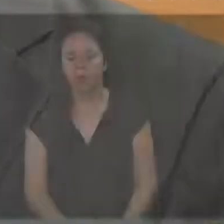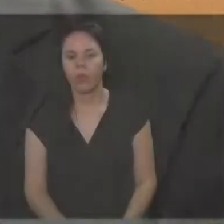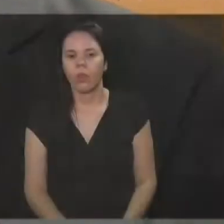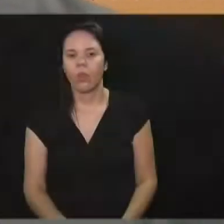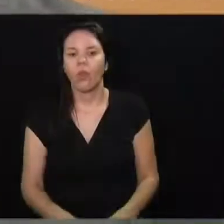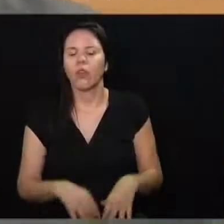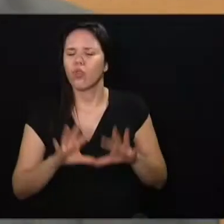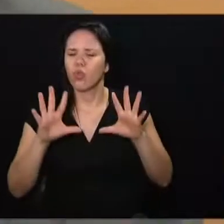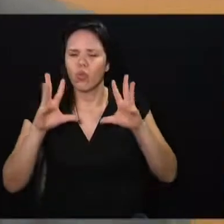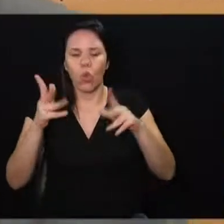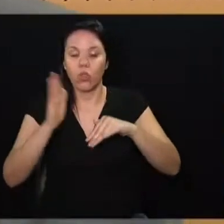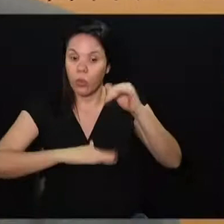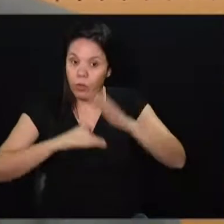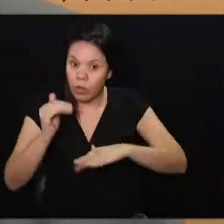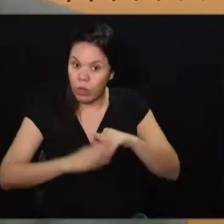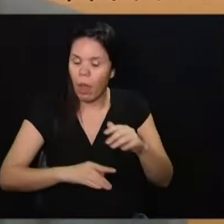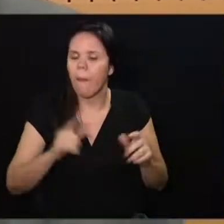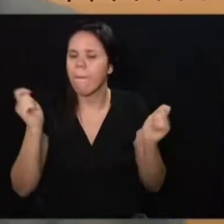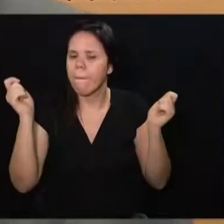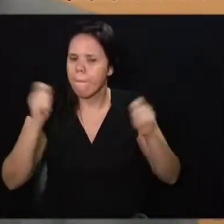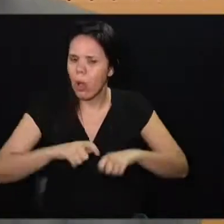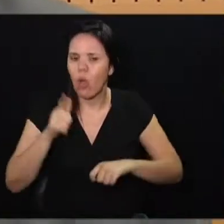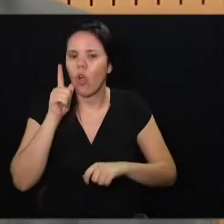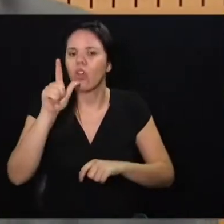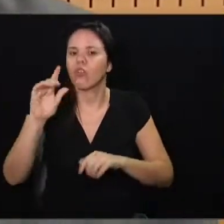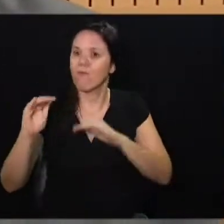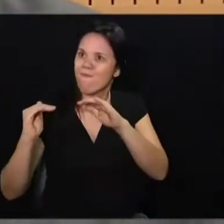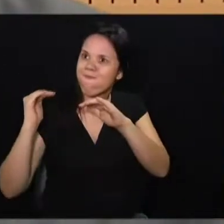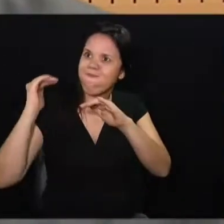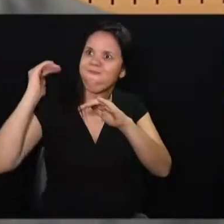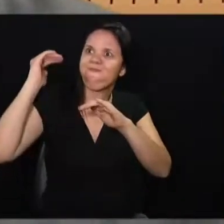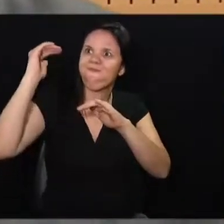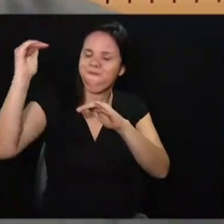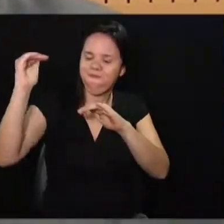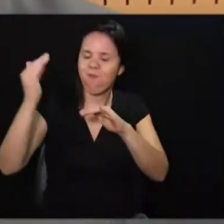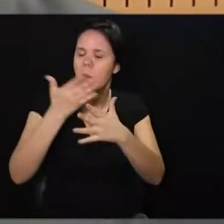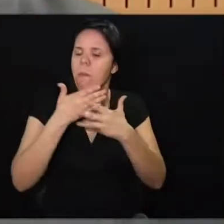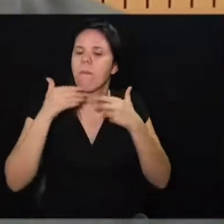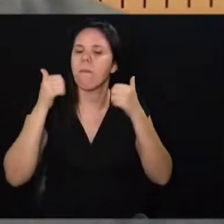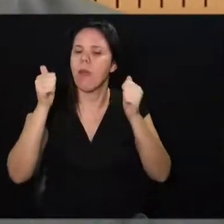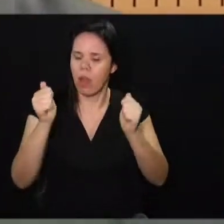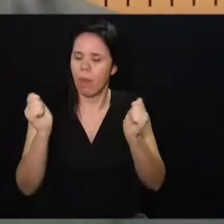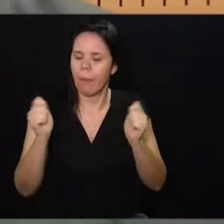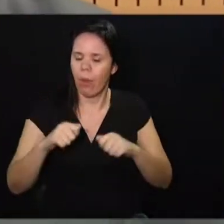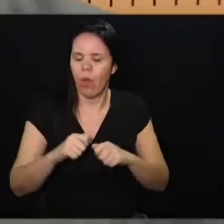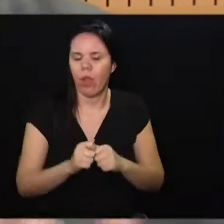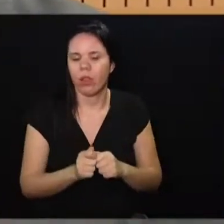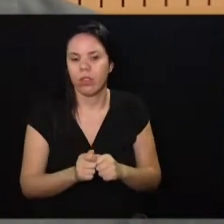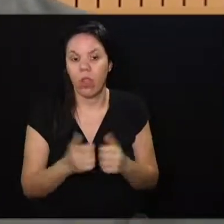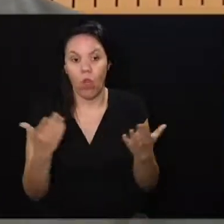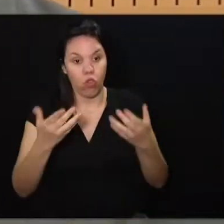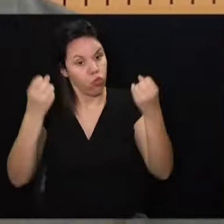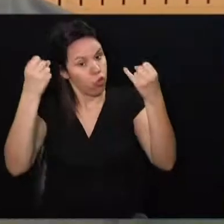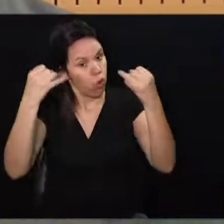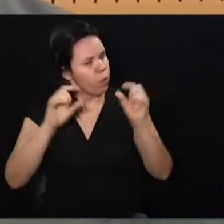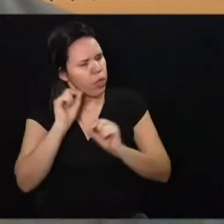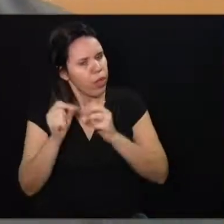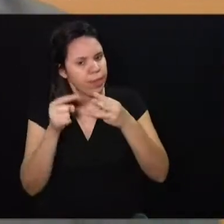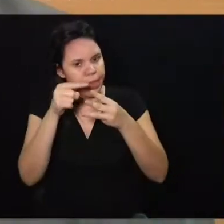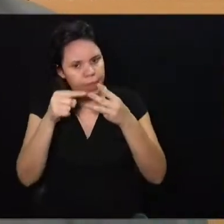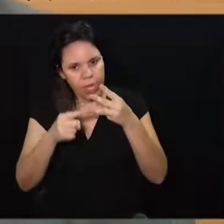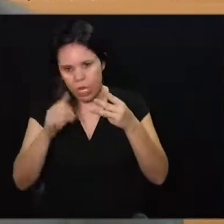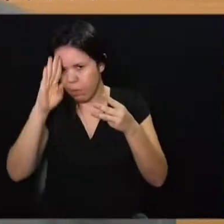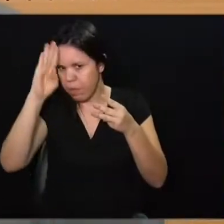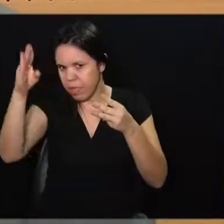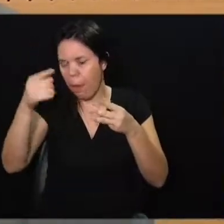Todos os profissionais podem literalmente alcançar e almejar situações melhores, né? Então, hoje eu vou comentar aqui sobre 3